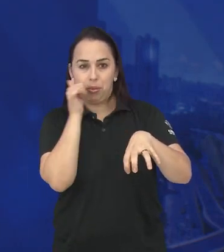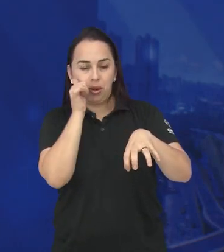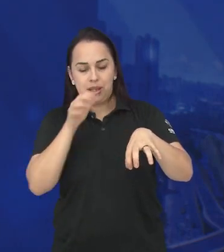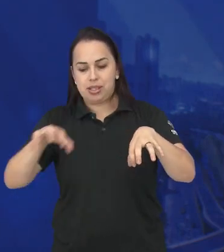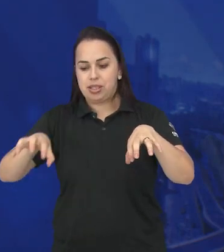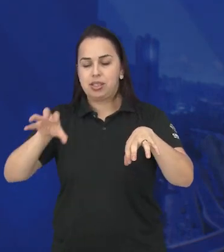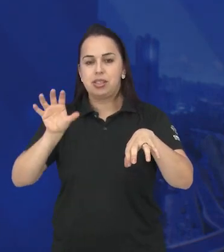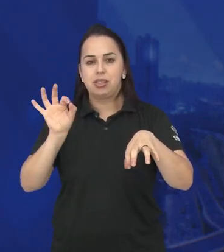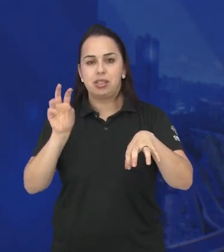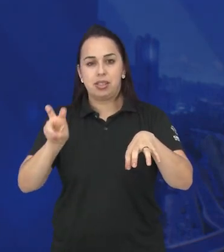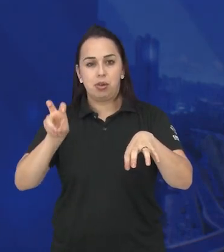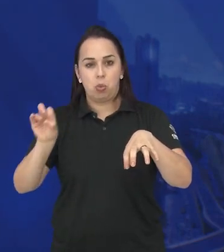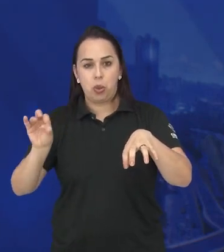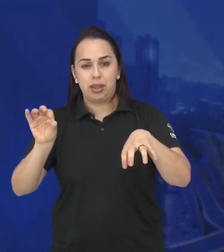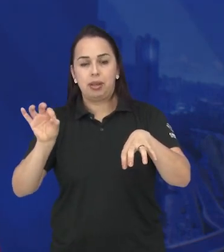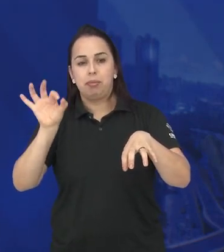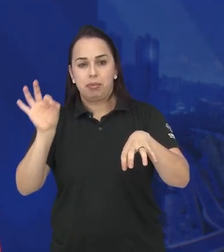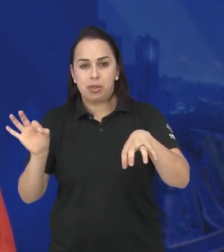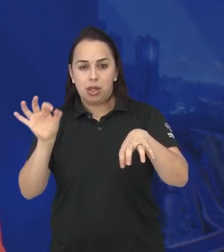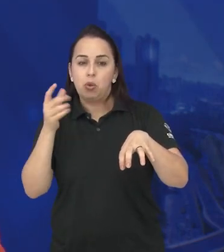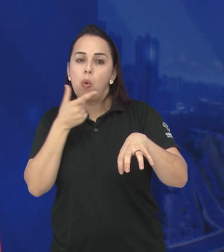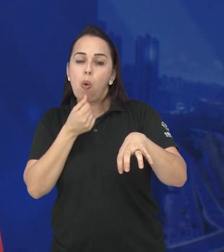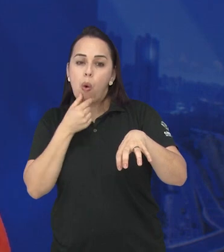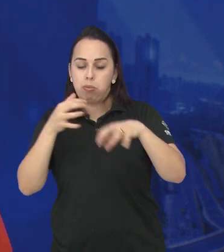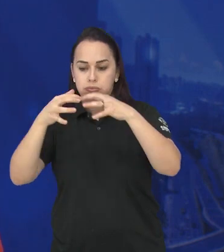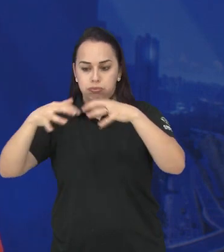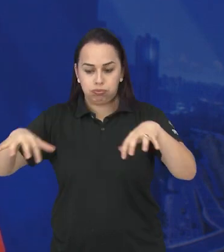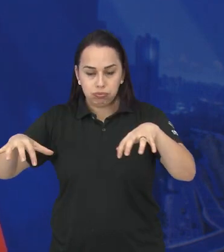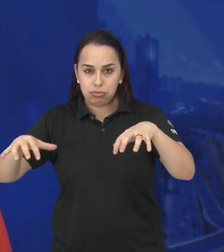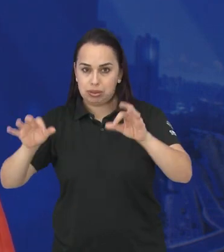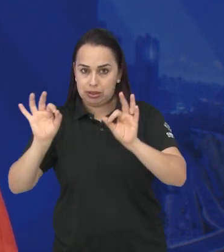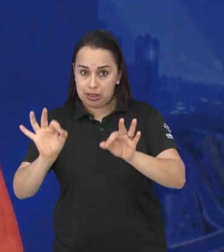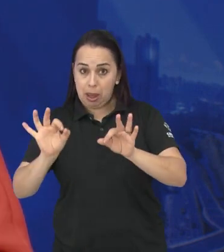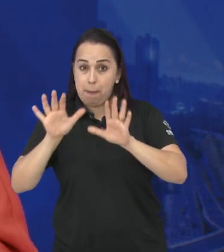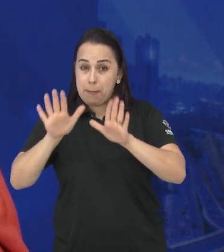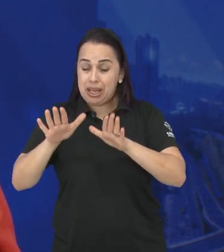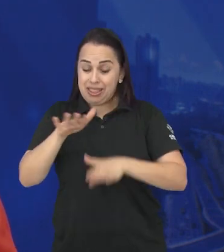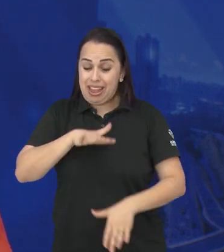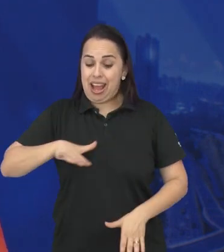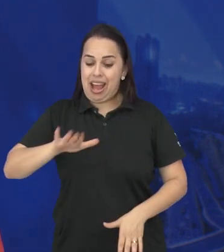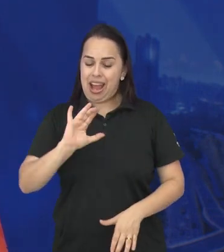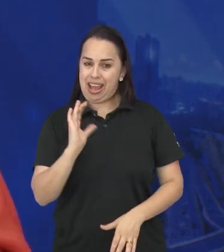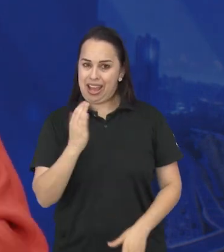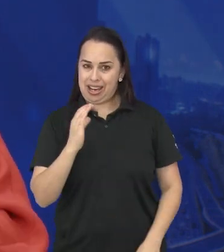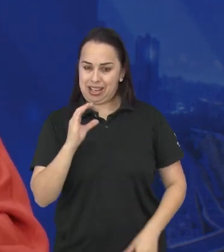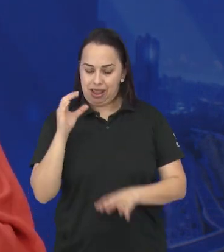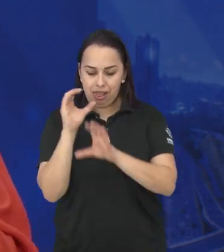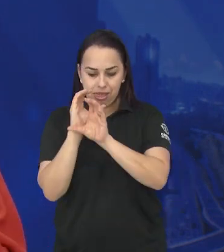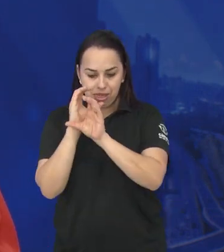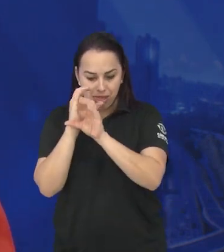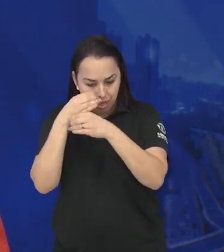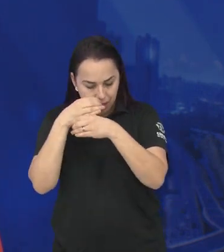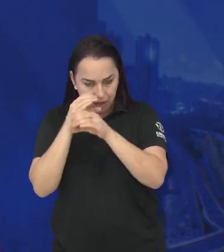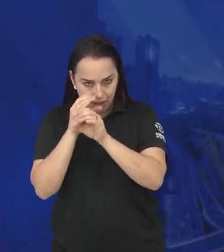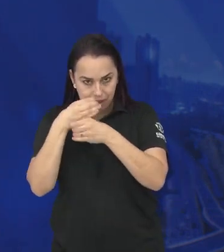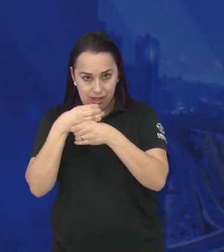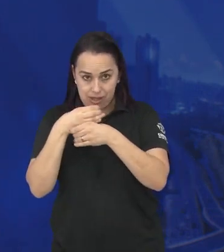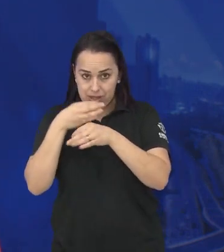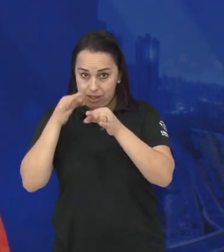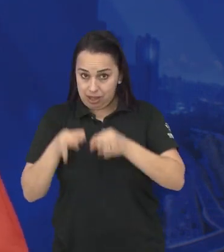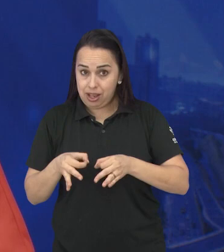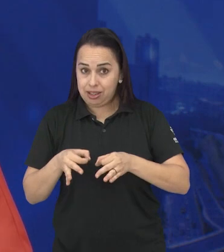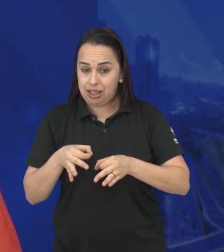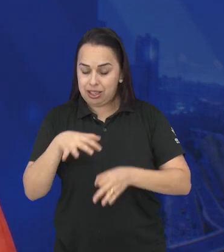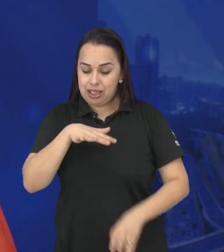né? E você vê que dentro, não é que 30% da população é cientista, mas dentro do quadro de